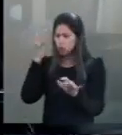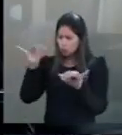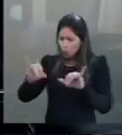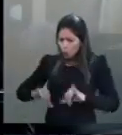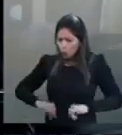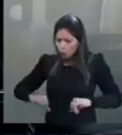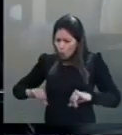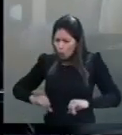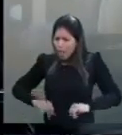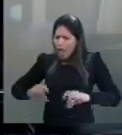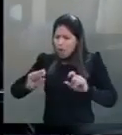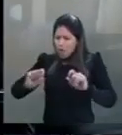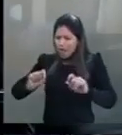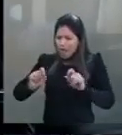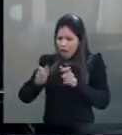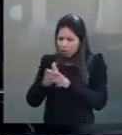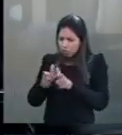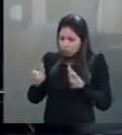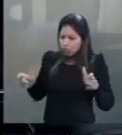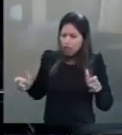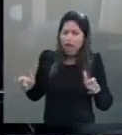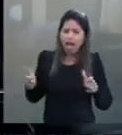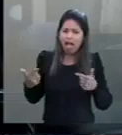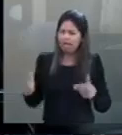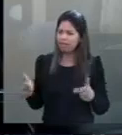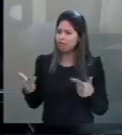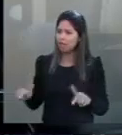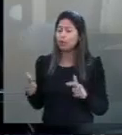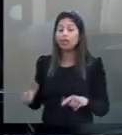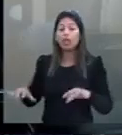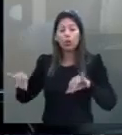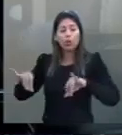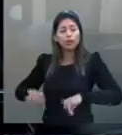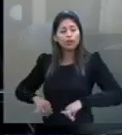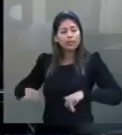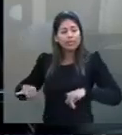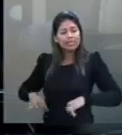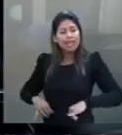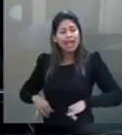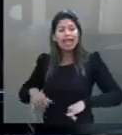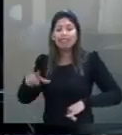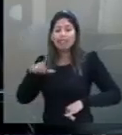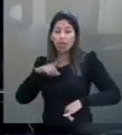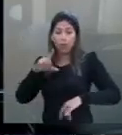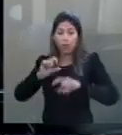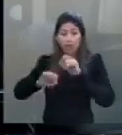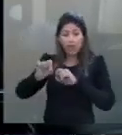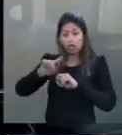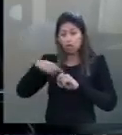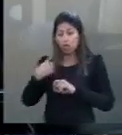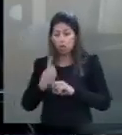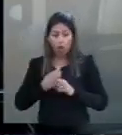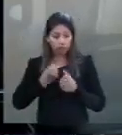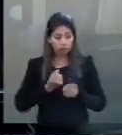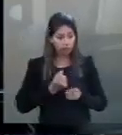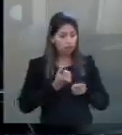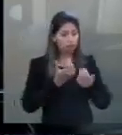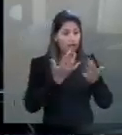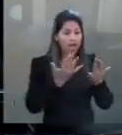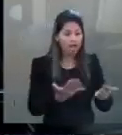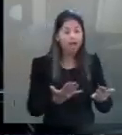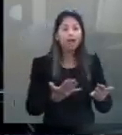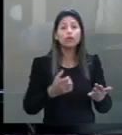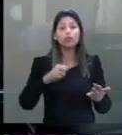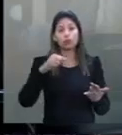Infelizmente, a maioria que sofrem não estão contemplados conforme documentos que recebi e entregamos aqui no governo